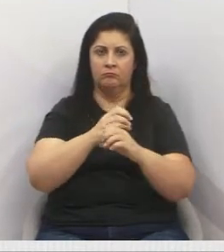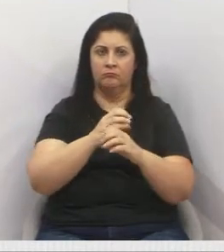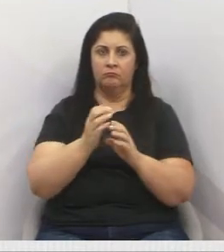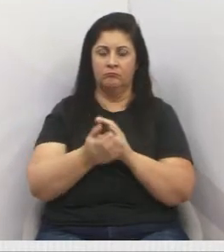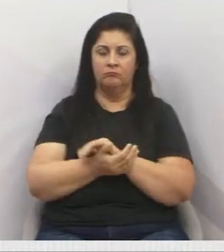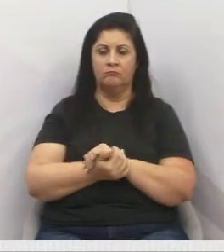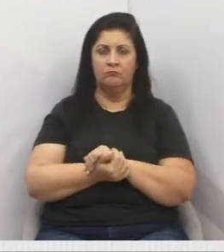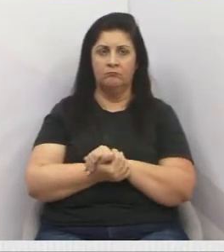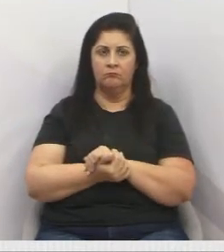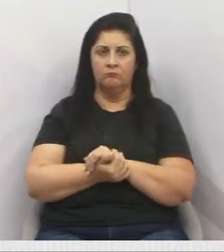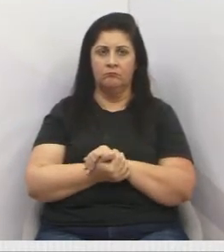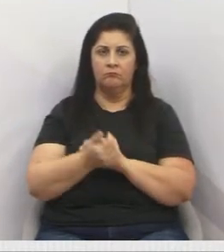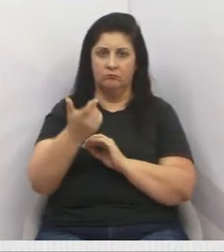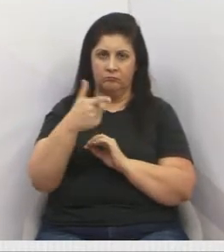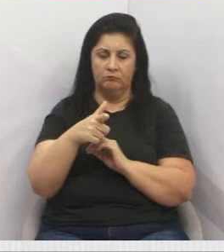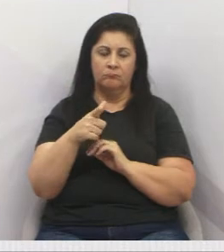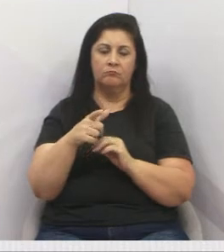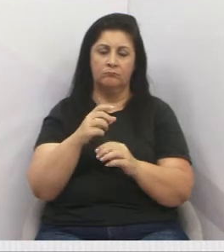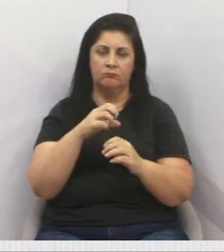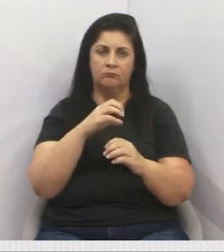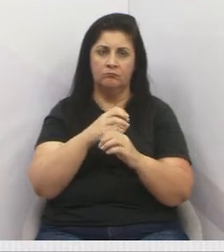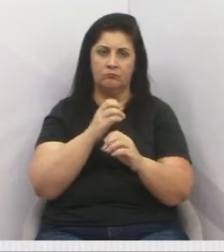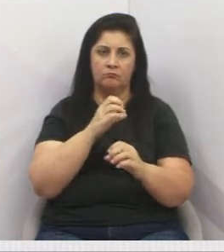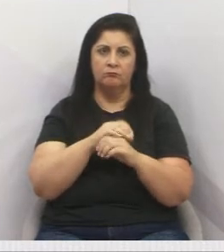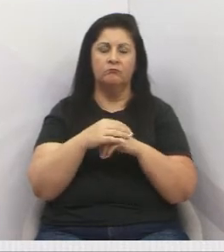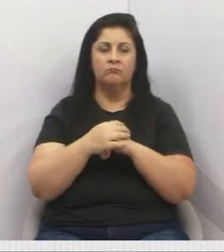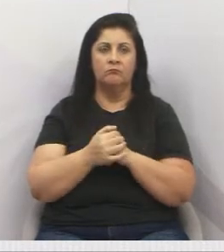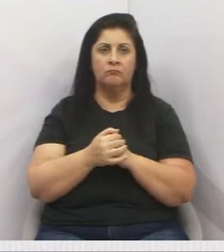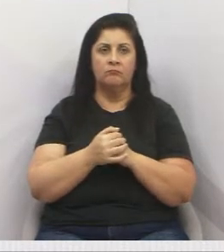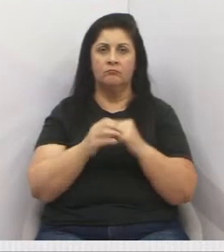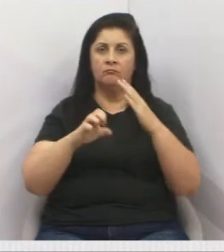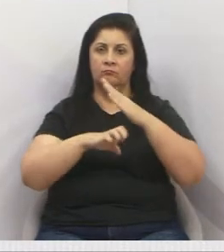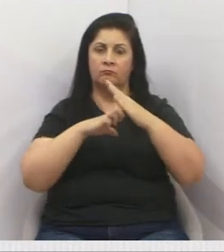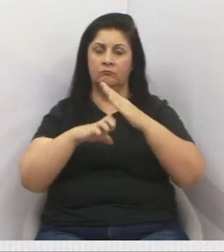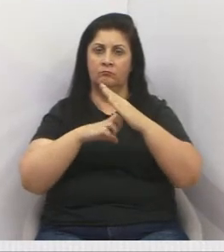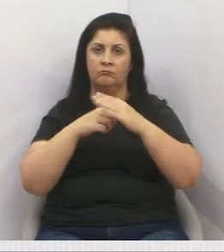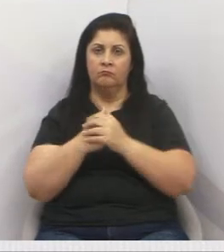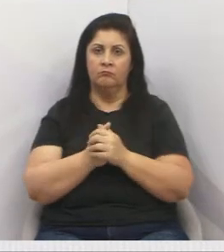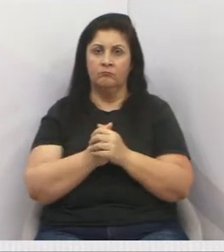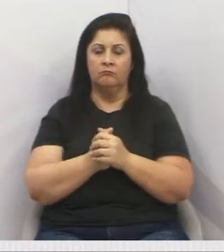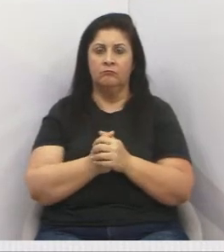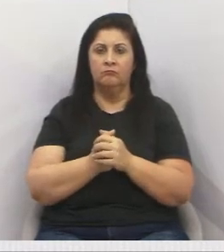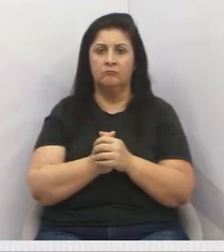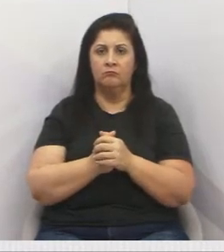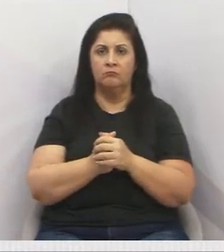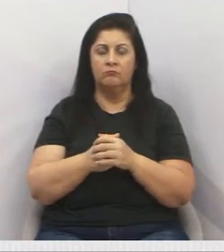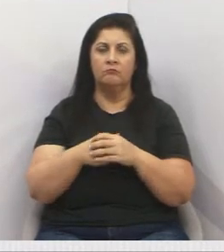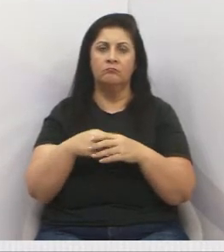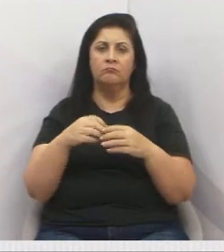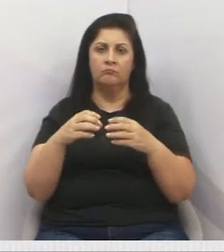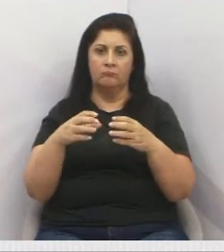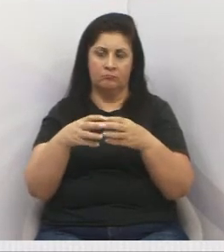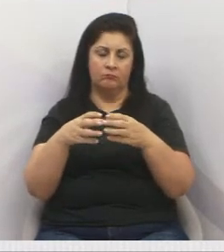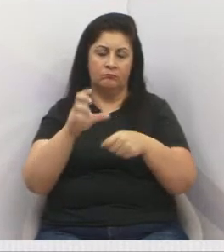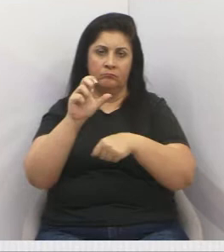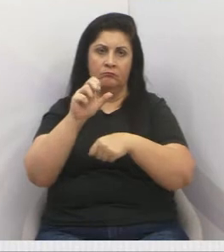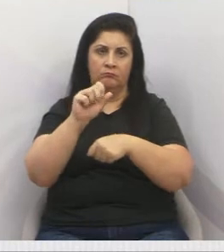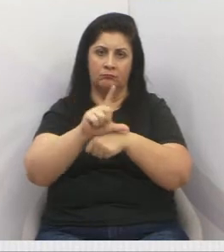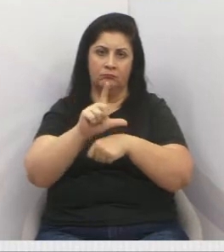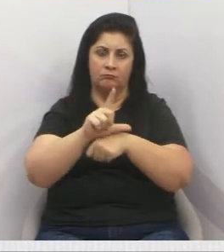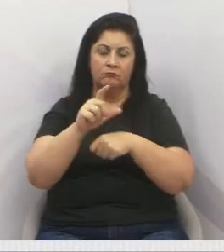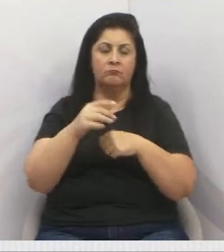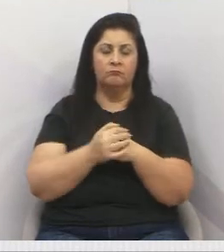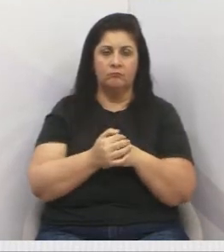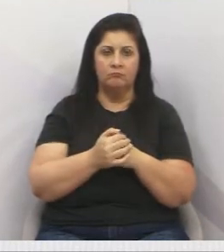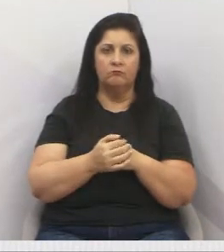entidades de classe sindical, Sindicato dos Engenheiros, empresas ou entidades profissionais, Associação Comercial e Industrial de Jacareí, entidades acadêmicas de